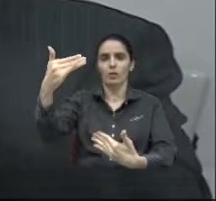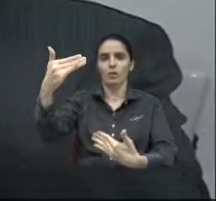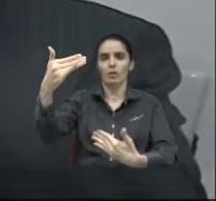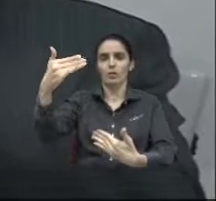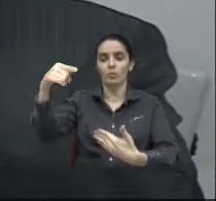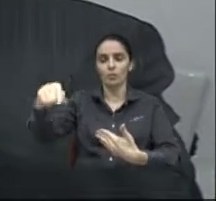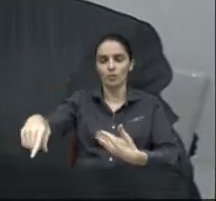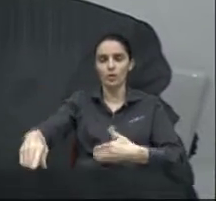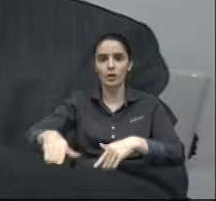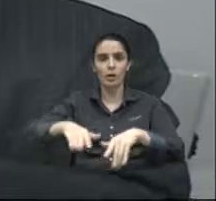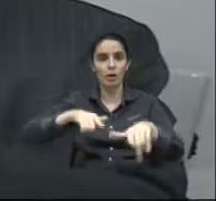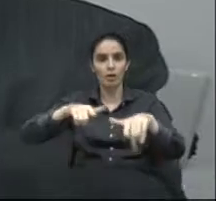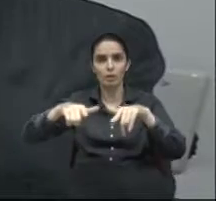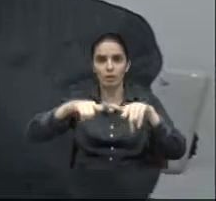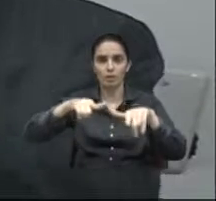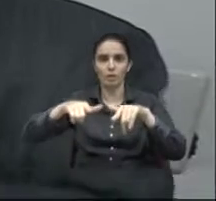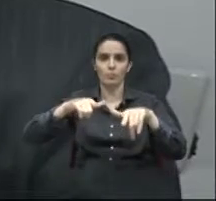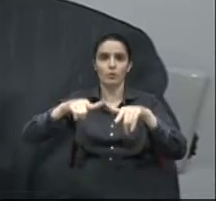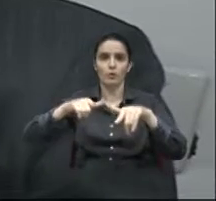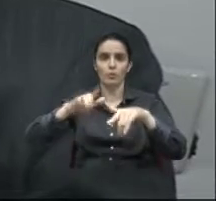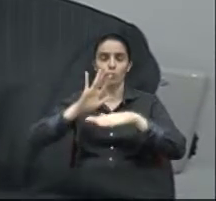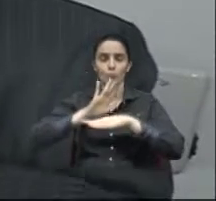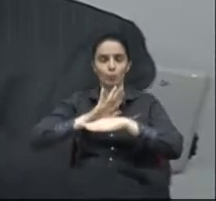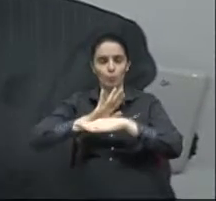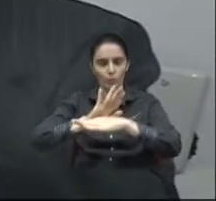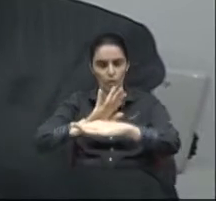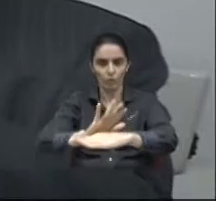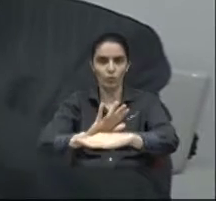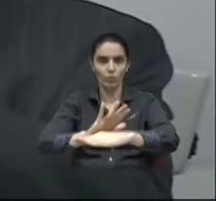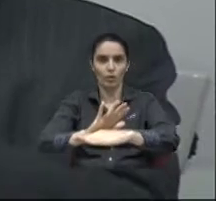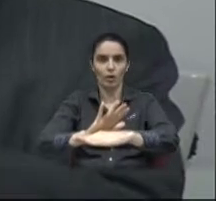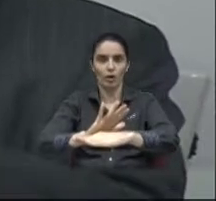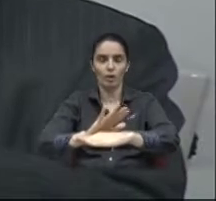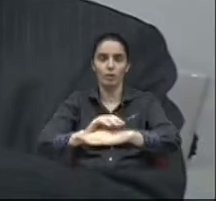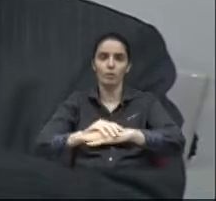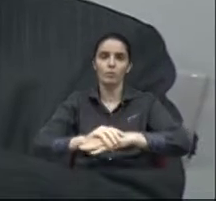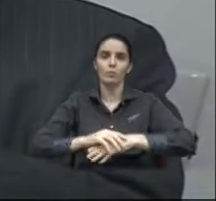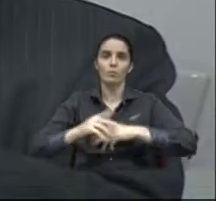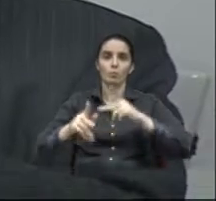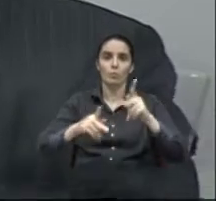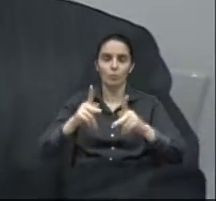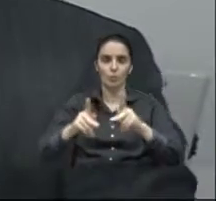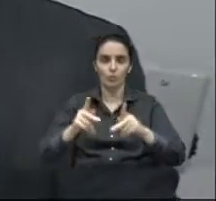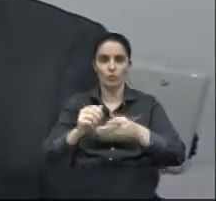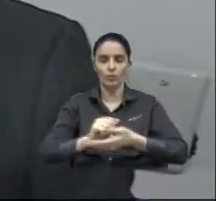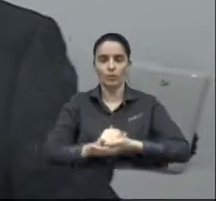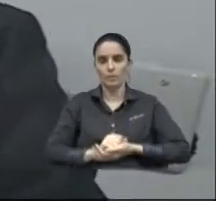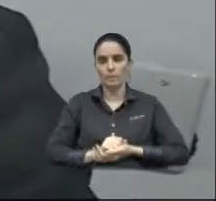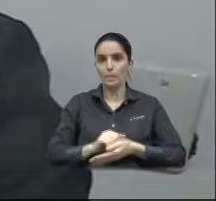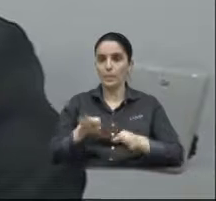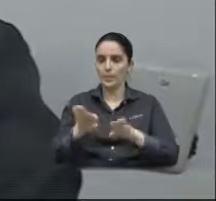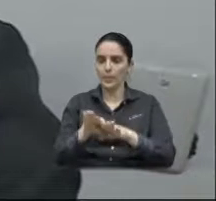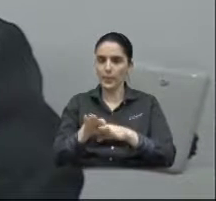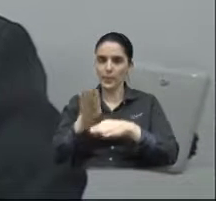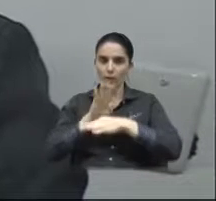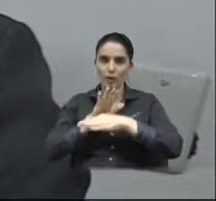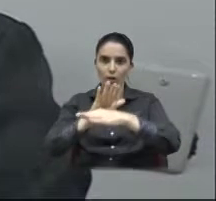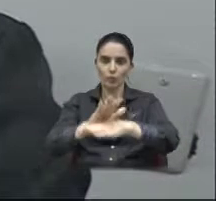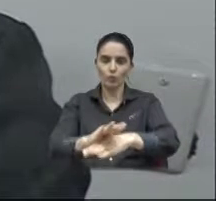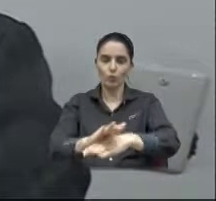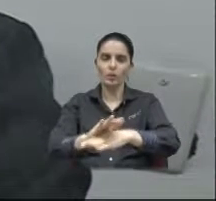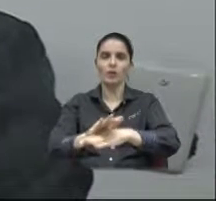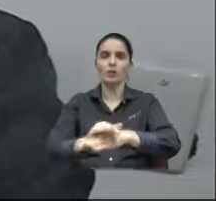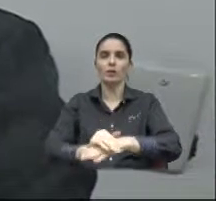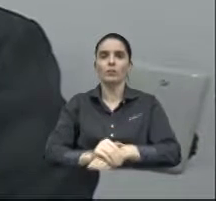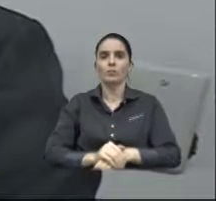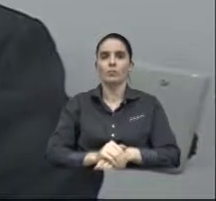sua vocação, pelo seu dom de contribuir na área da educação. Então, nós temos que